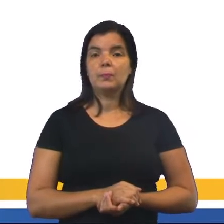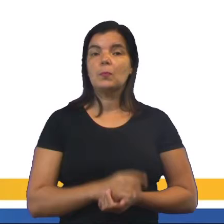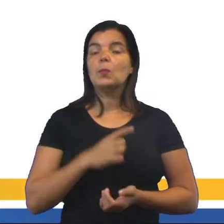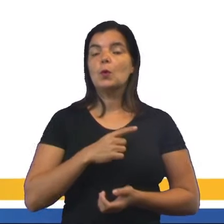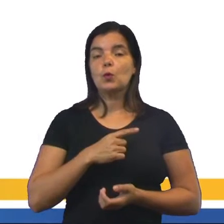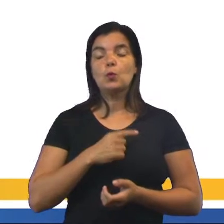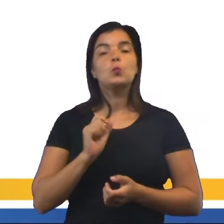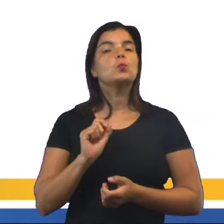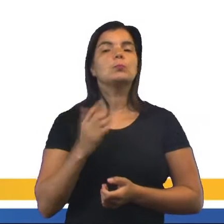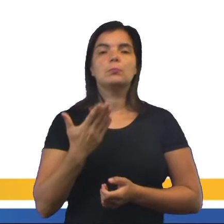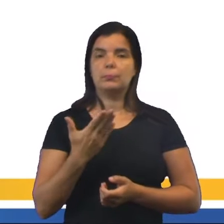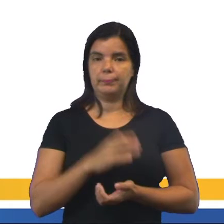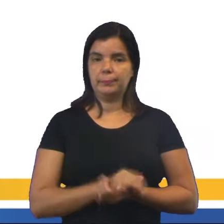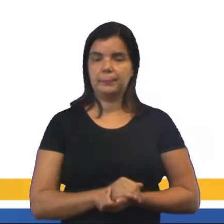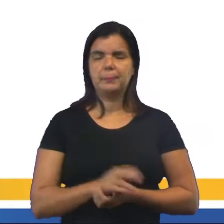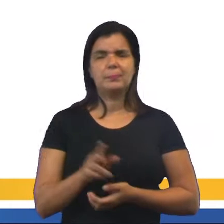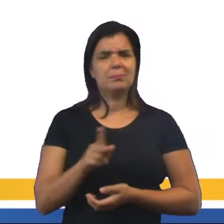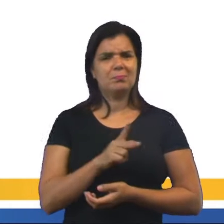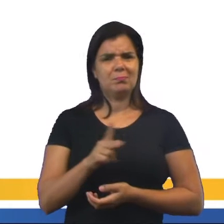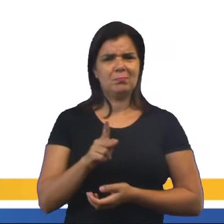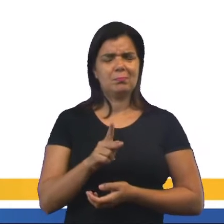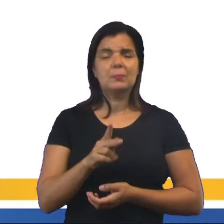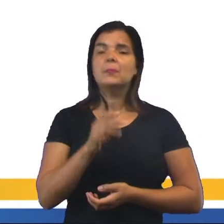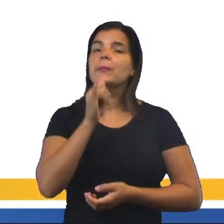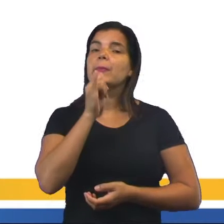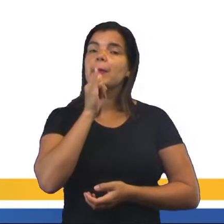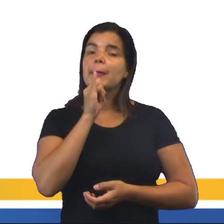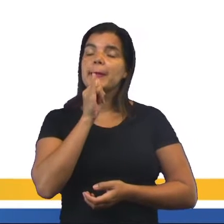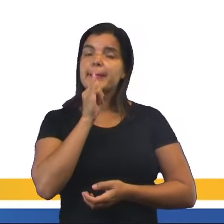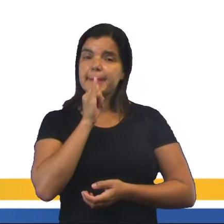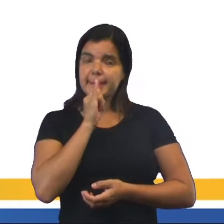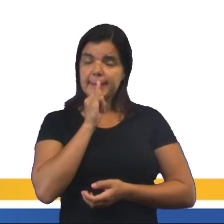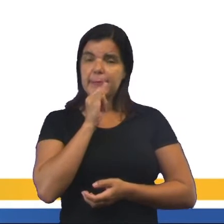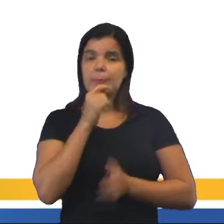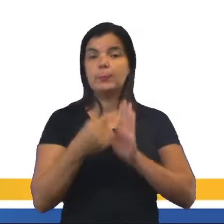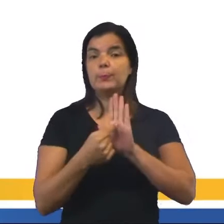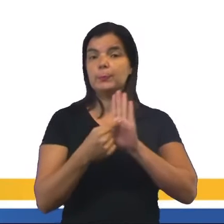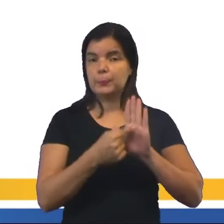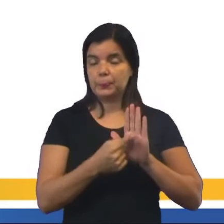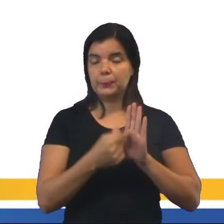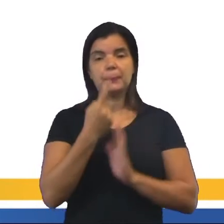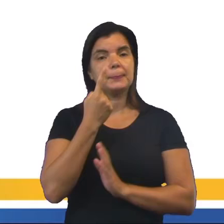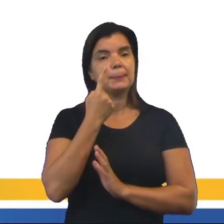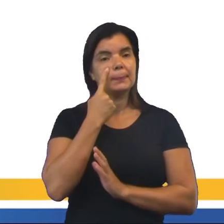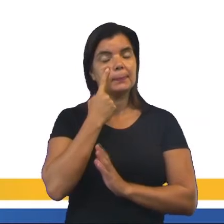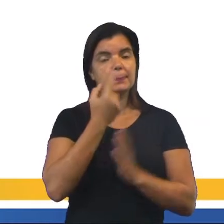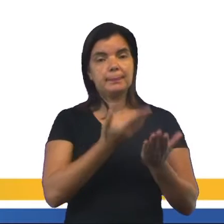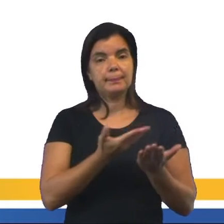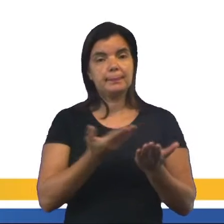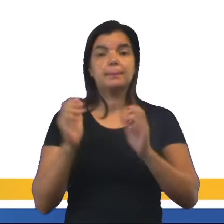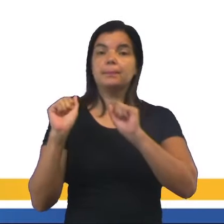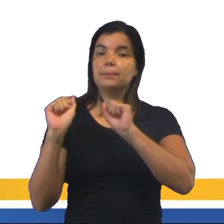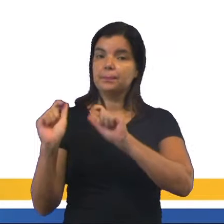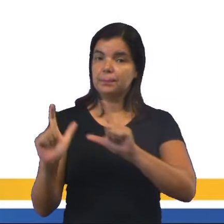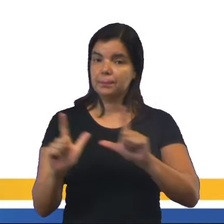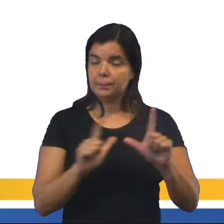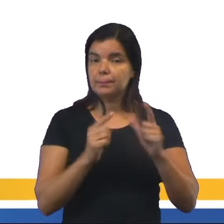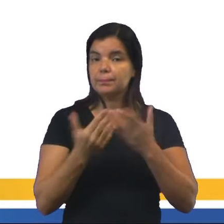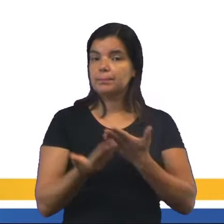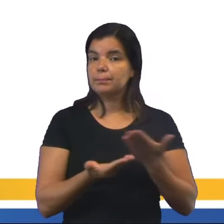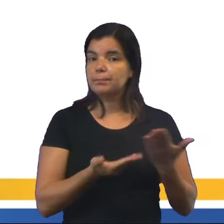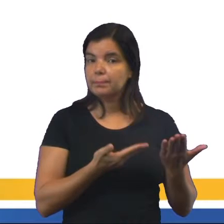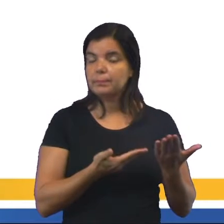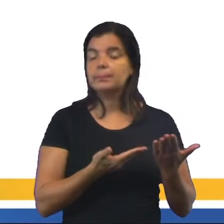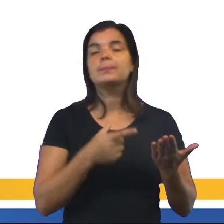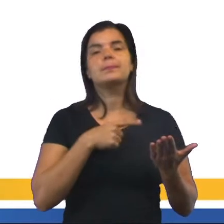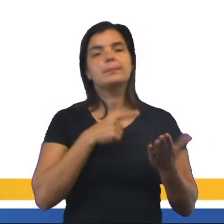sobre o acontecido. Professora, me dê um exemplo de mapa mental, me mostre. Olha só, gente, esse gênero textual